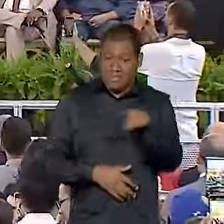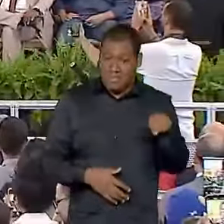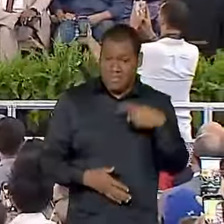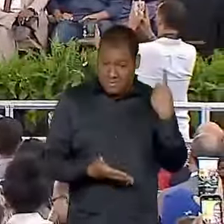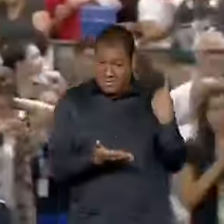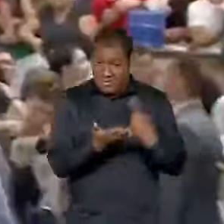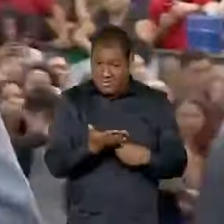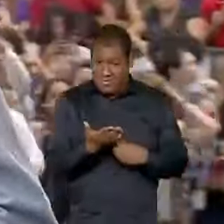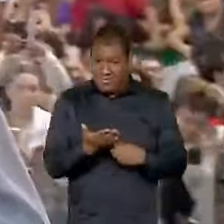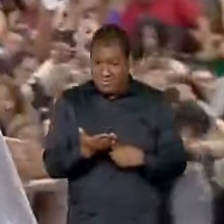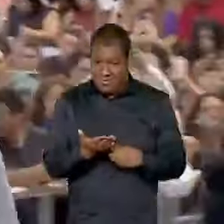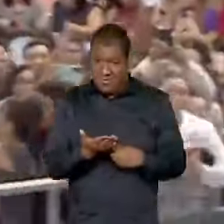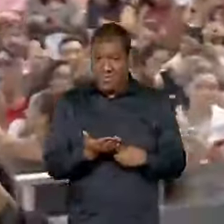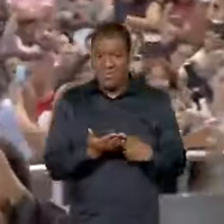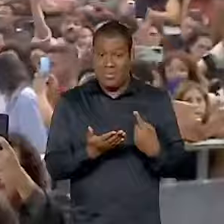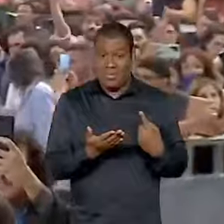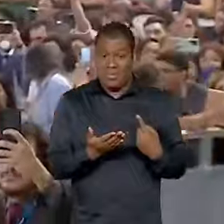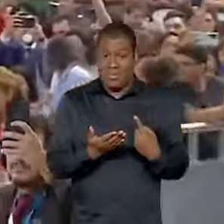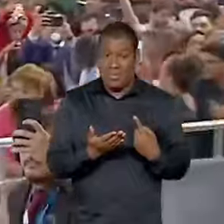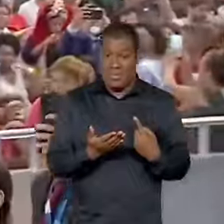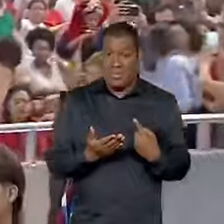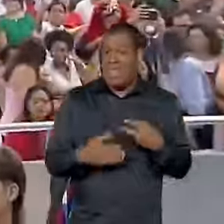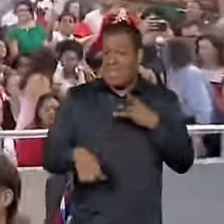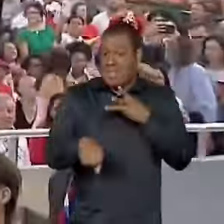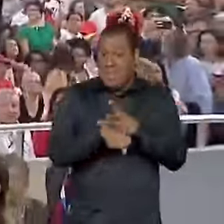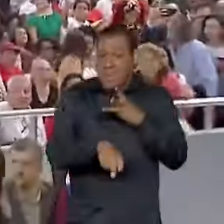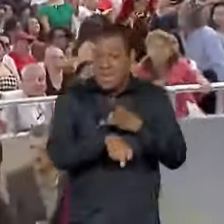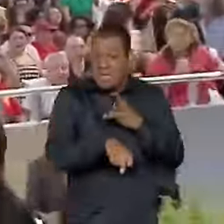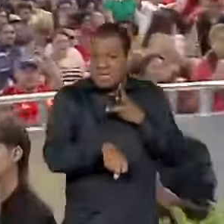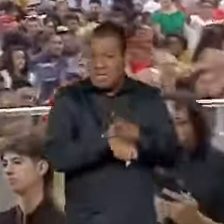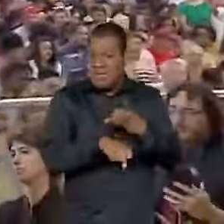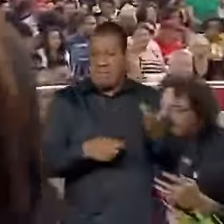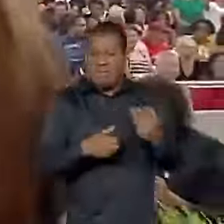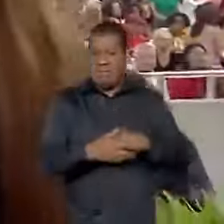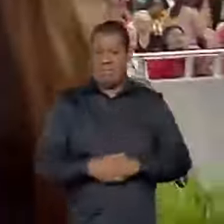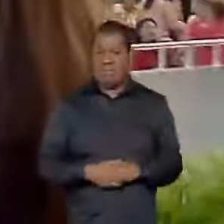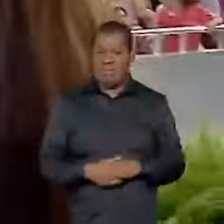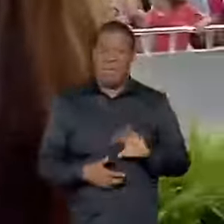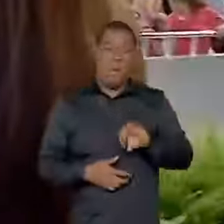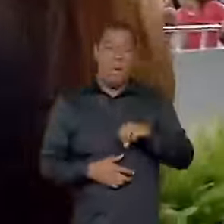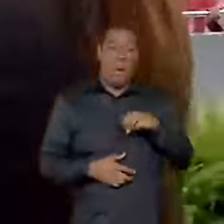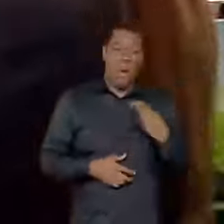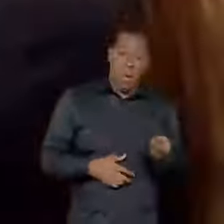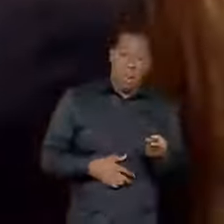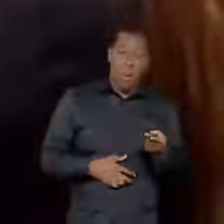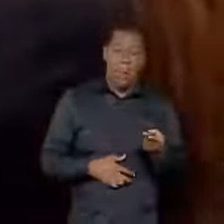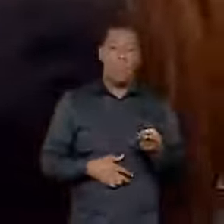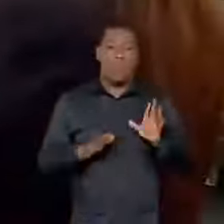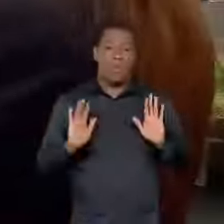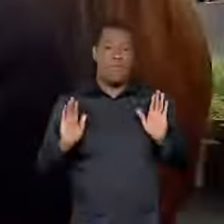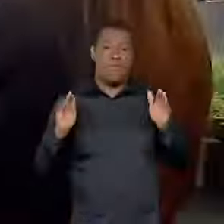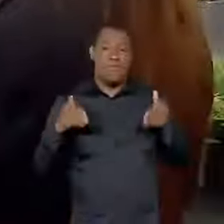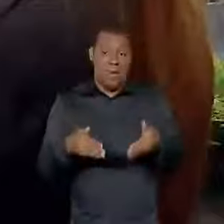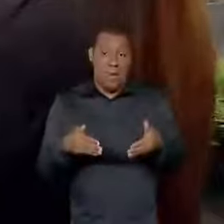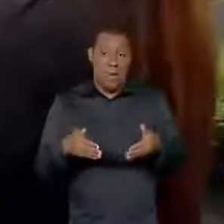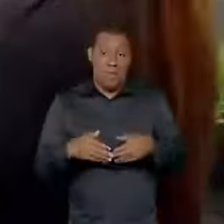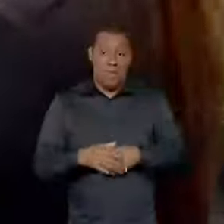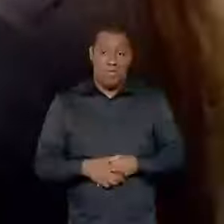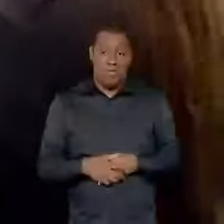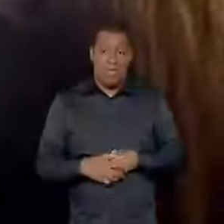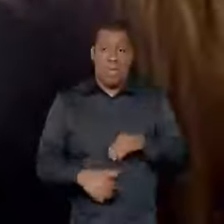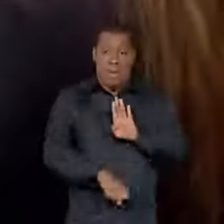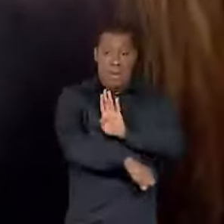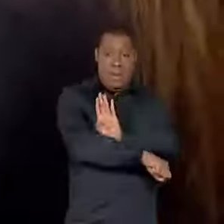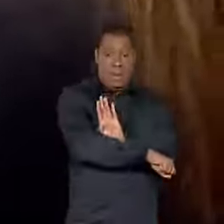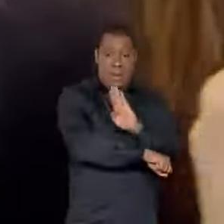quando vocês se reunirem no grupo de zap de vocês, ou em qualquer outro fórum, no bairro que